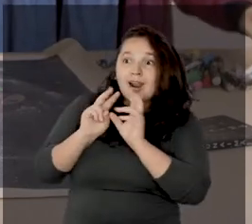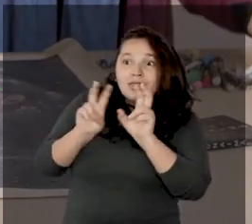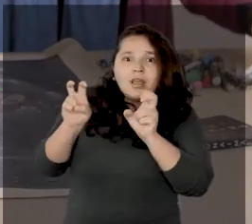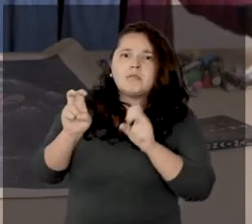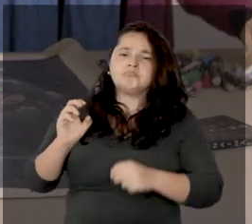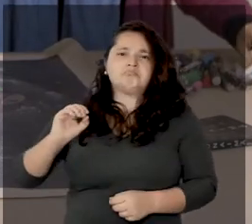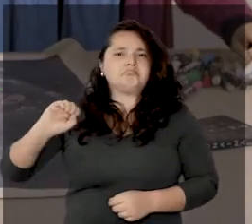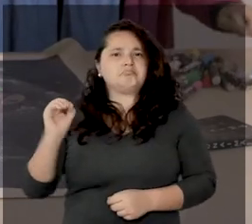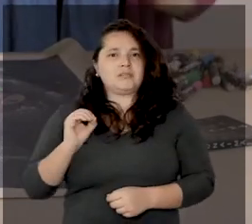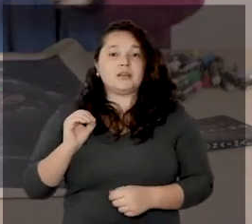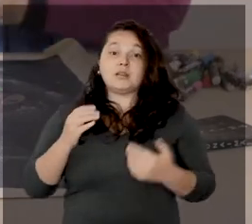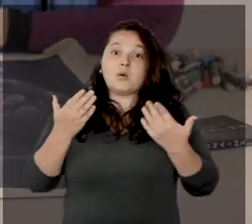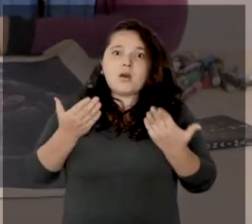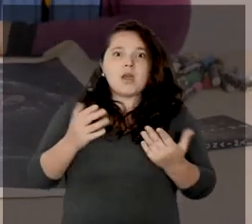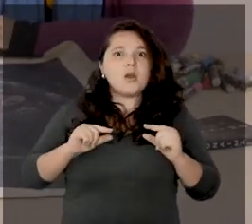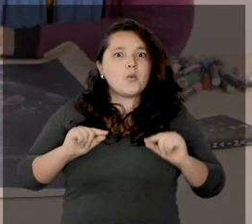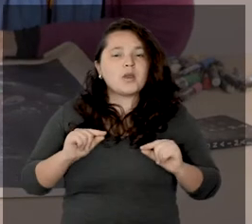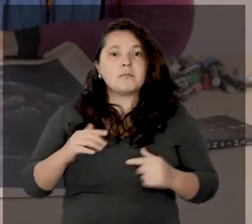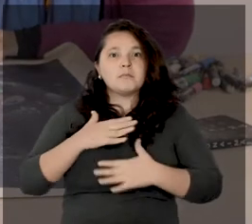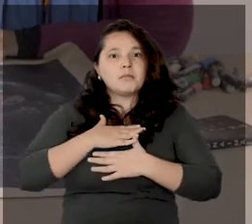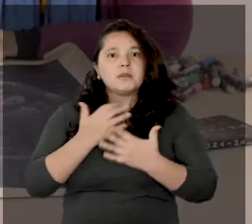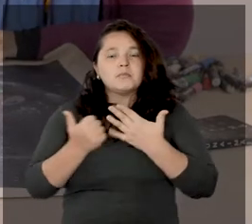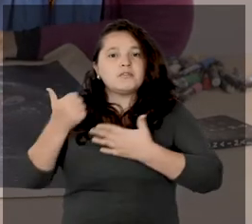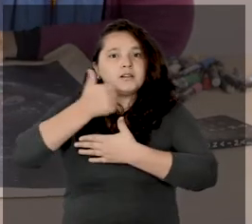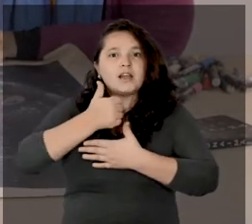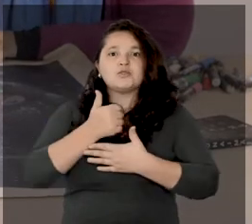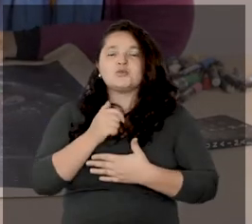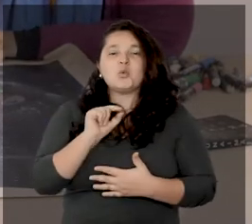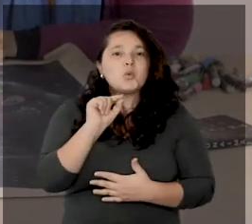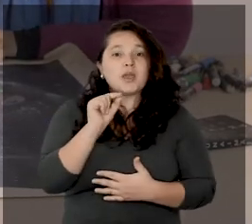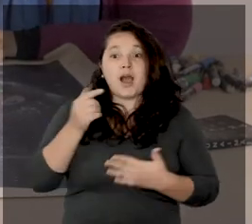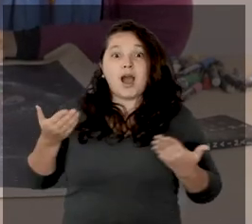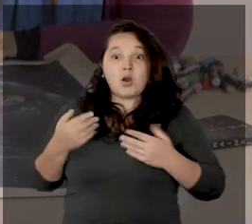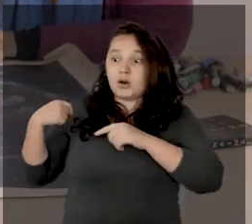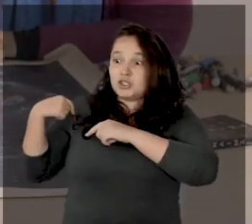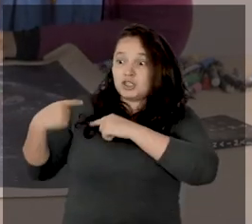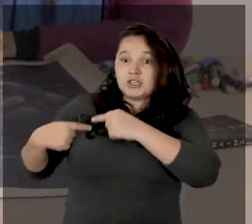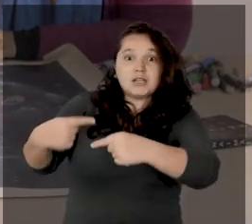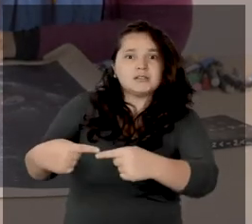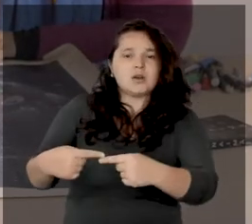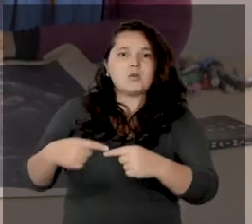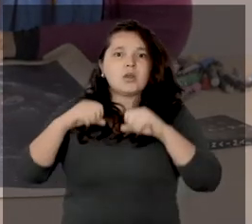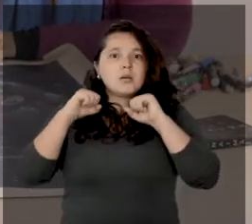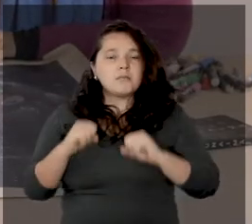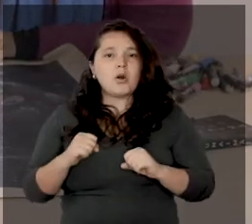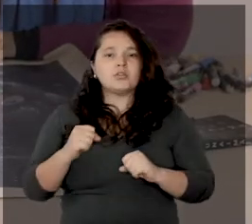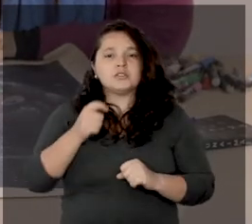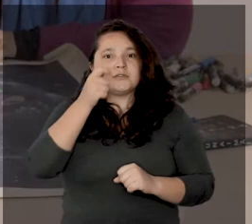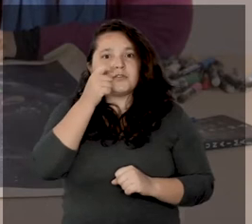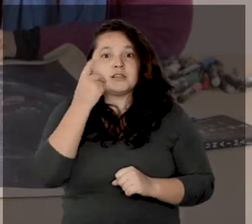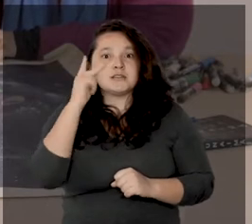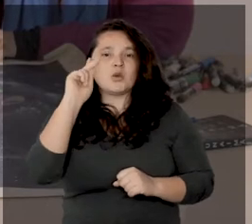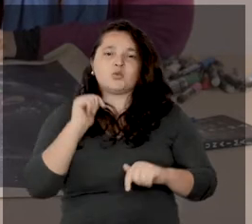essas pessoas que estão crescendo agora com a possibilidade de, sei lá, ver o trabalho de vocês, o seu também, né? Você falou